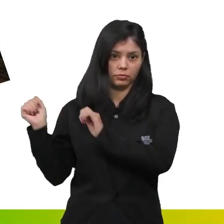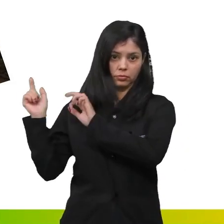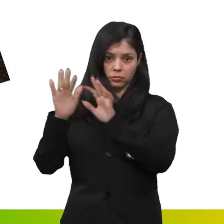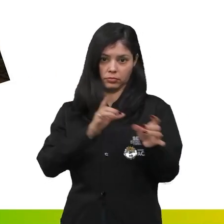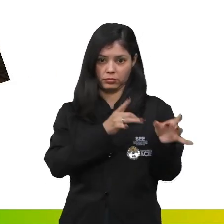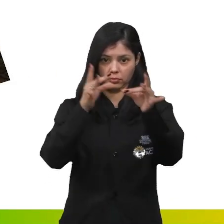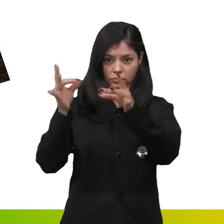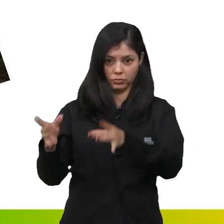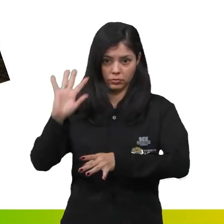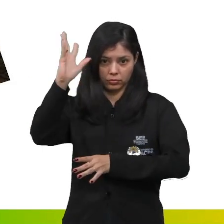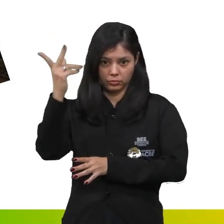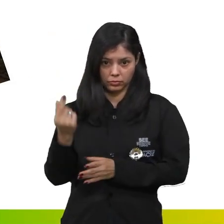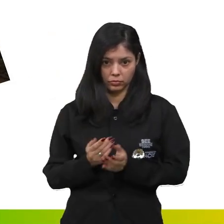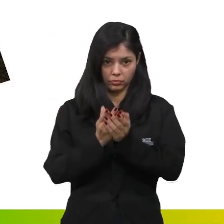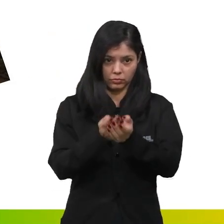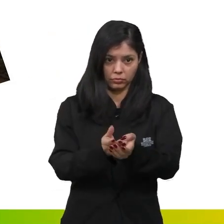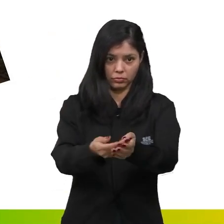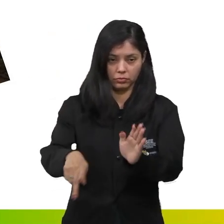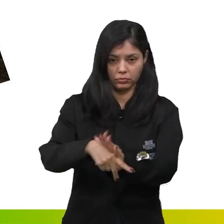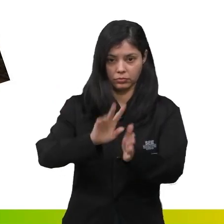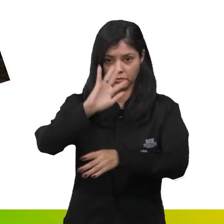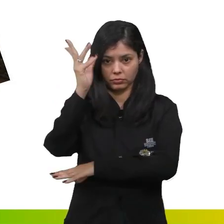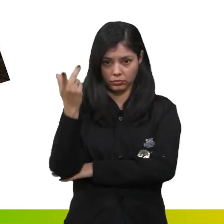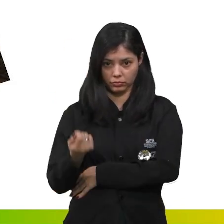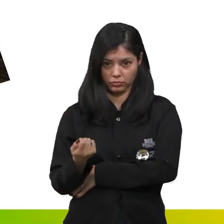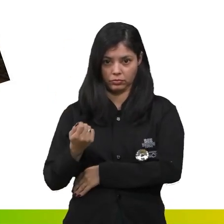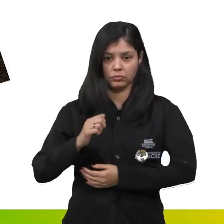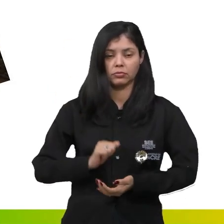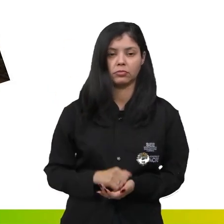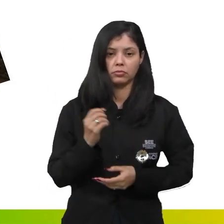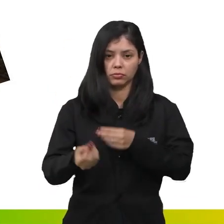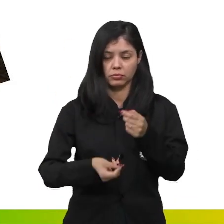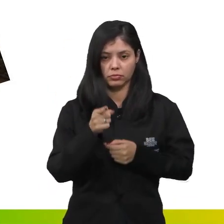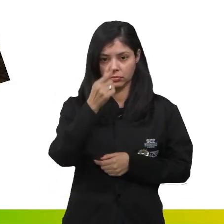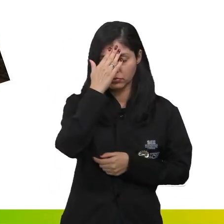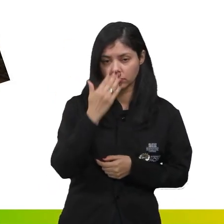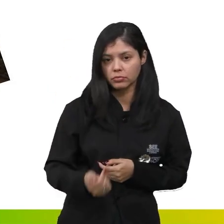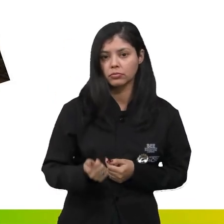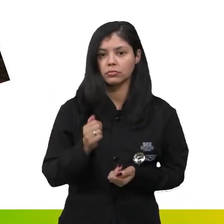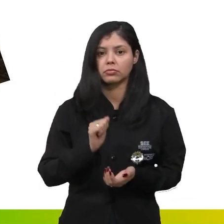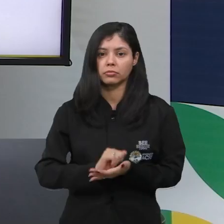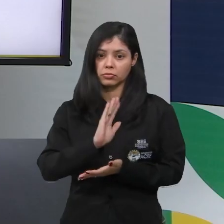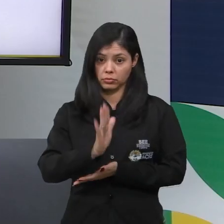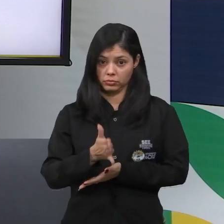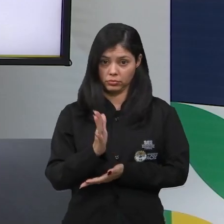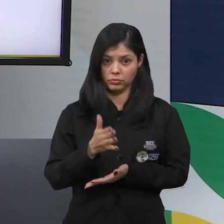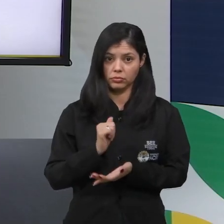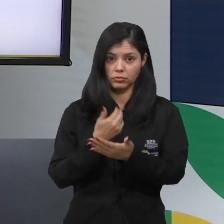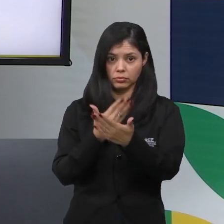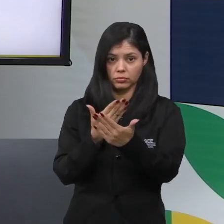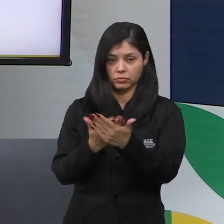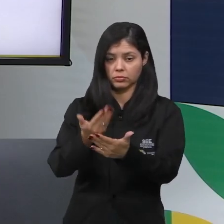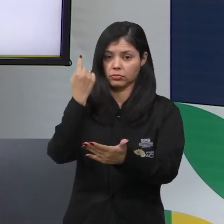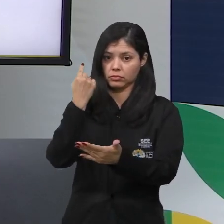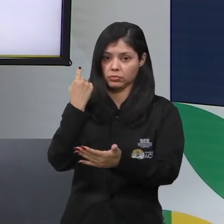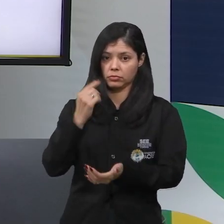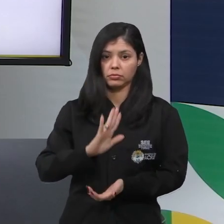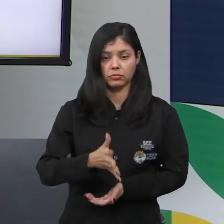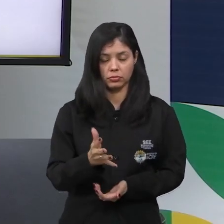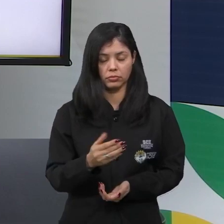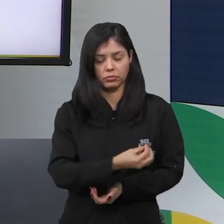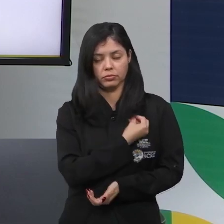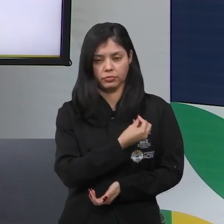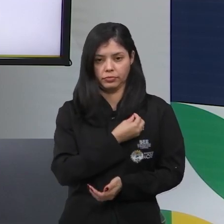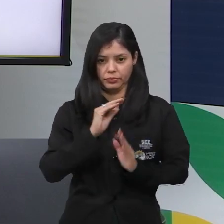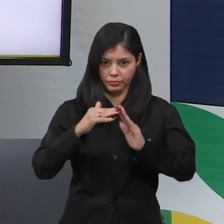tráfico negreiro e escravização dos africanos. Como você sabe aí, já dos seus estudos anteriores, da tua vida